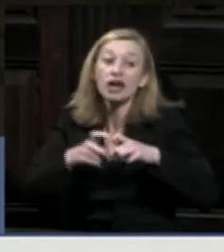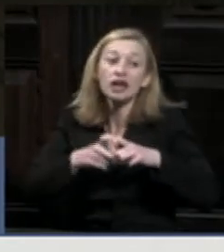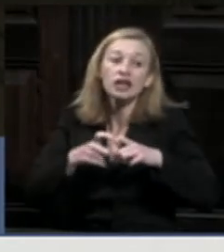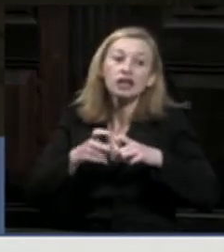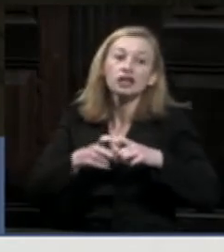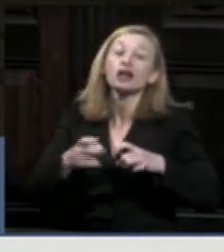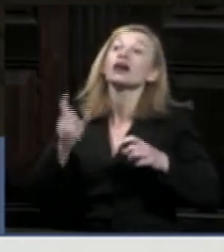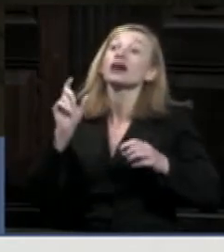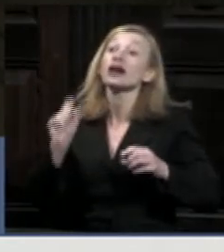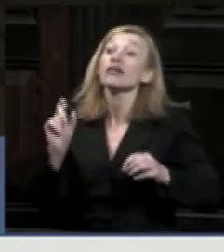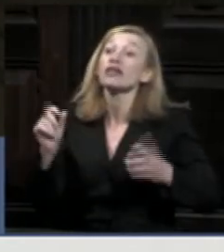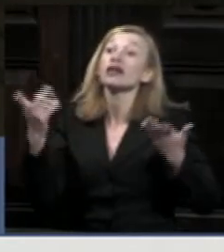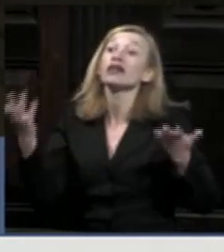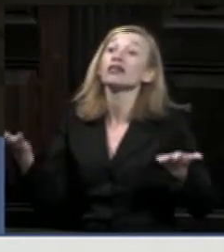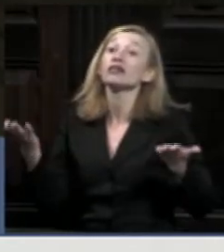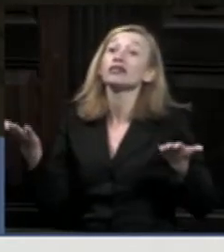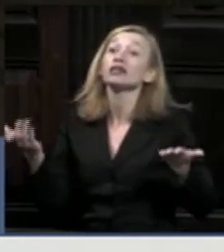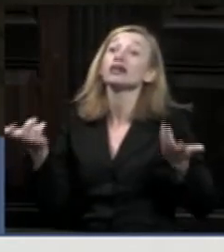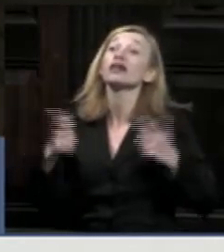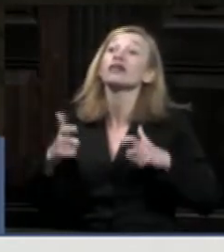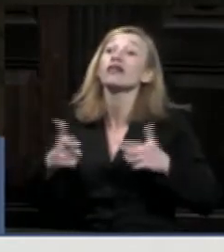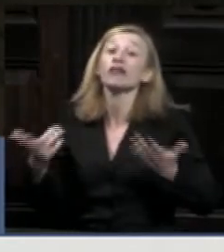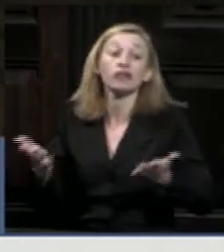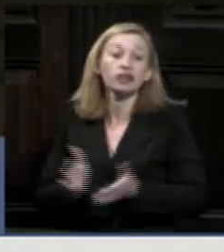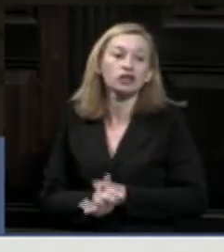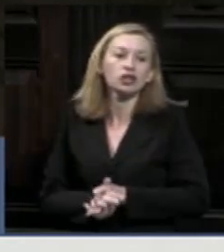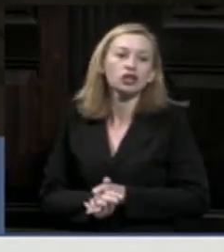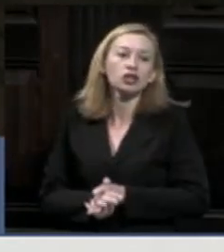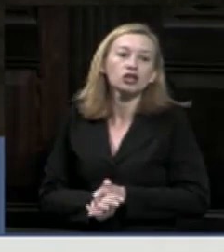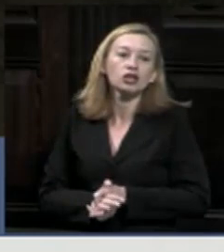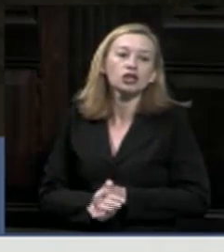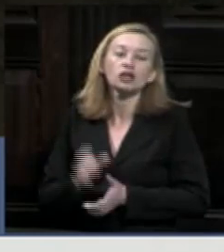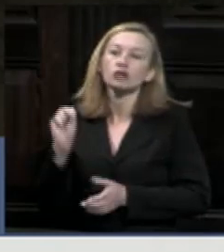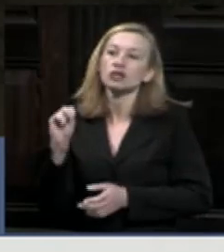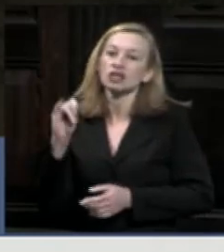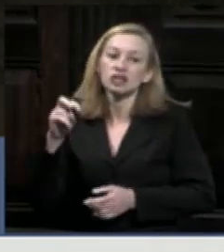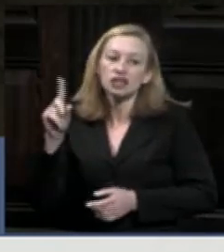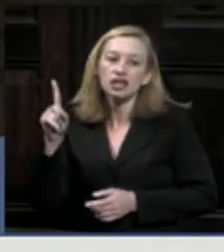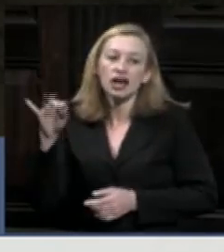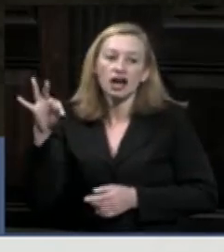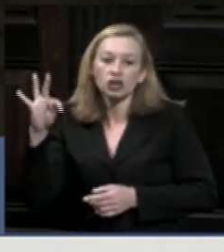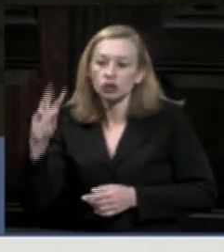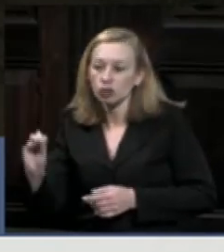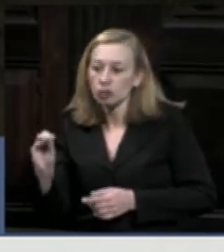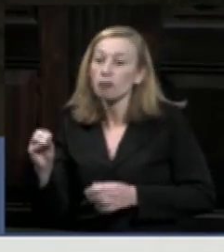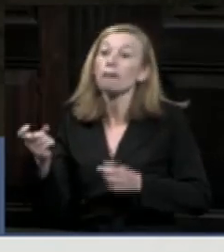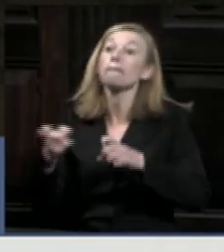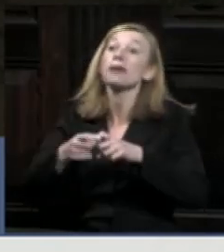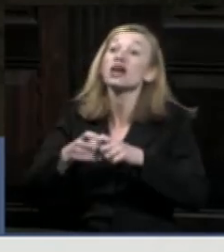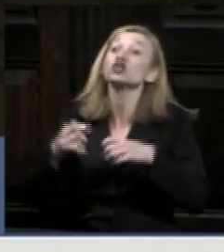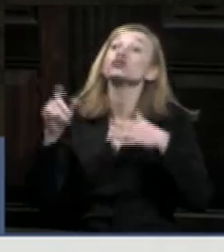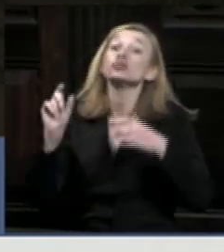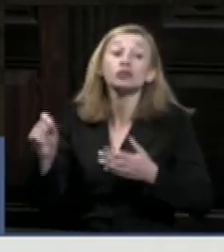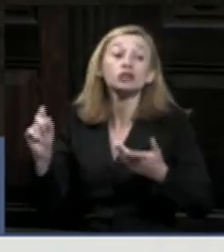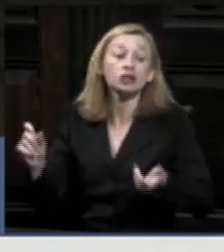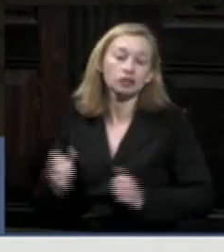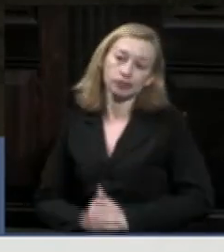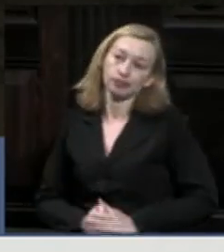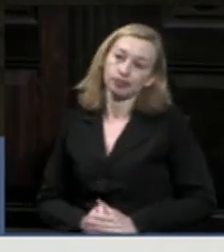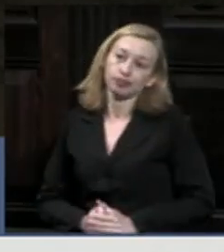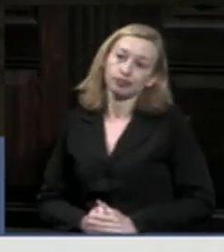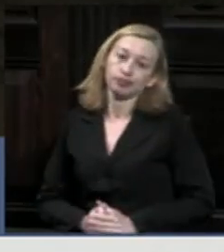cremerj cada um sindicato dos médicos do davi vocês se